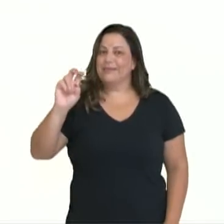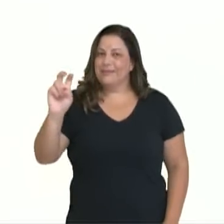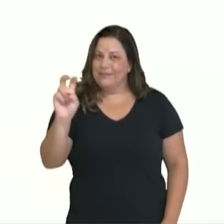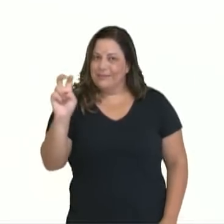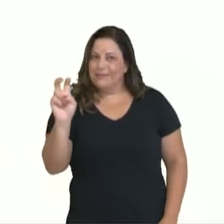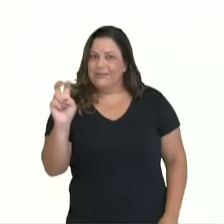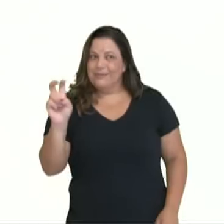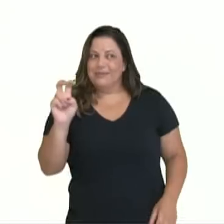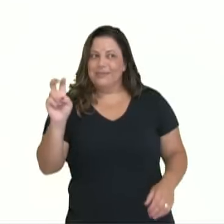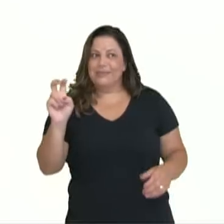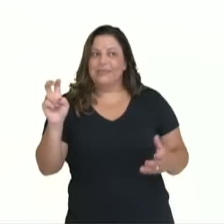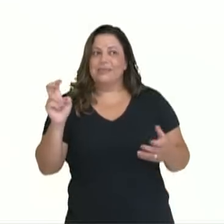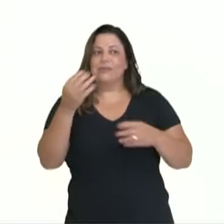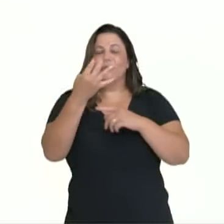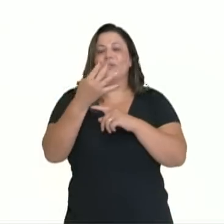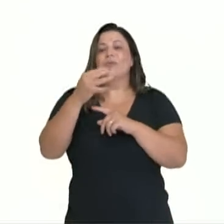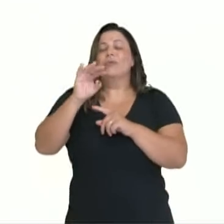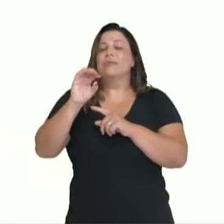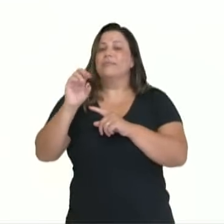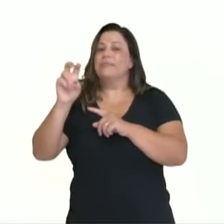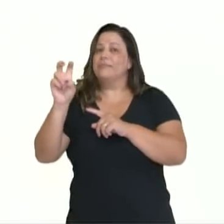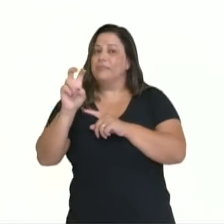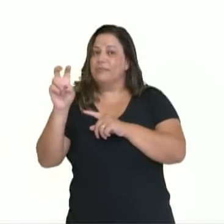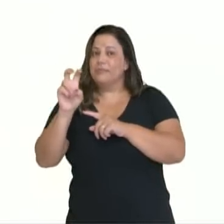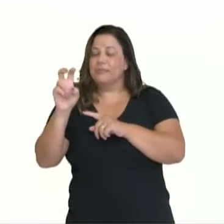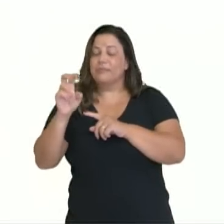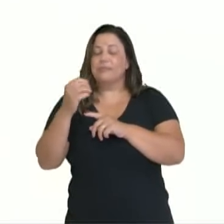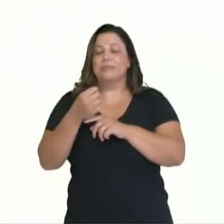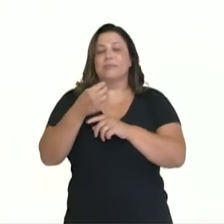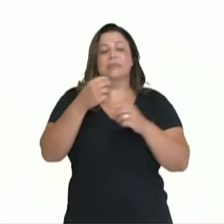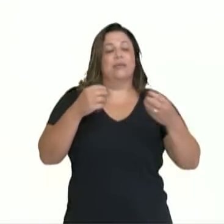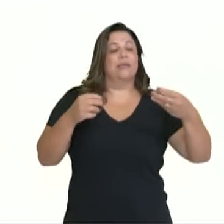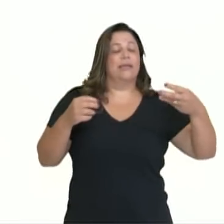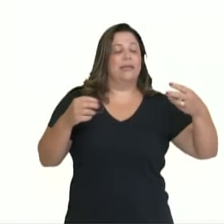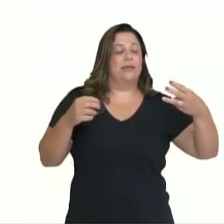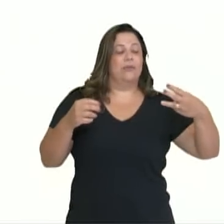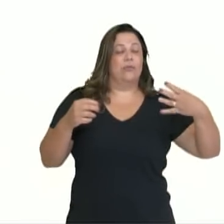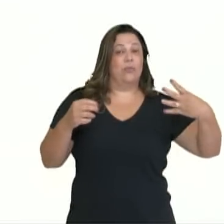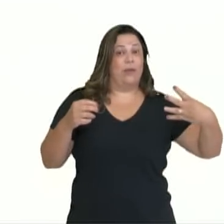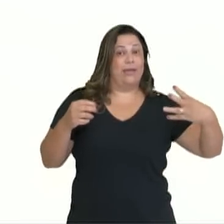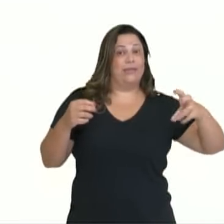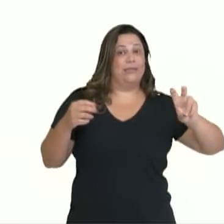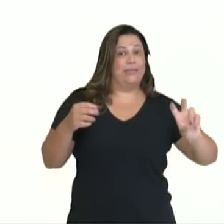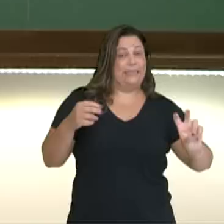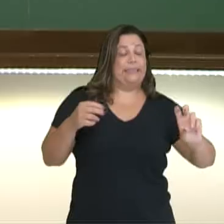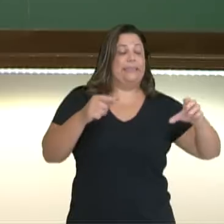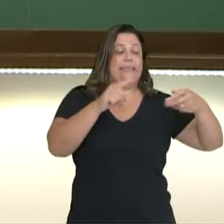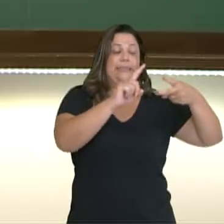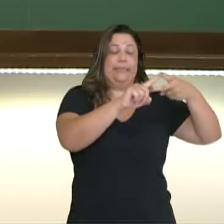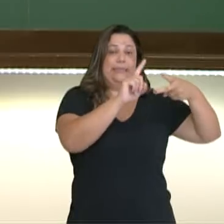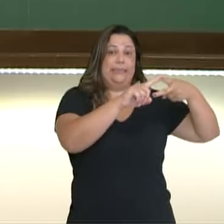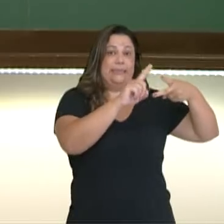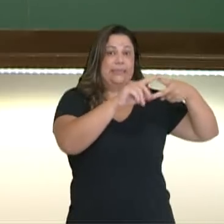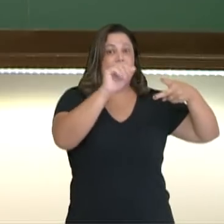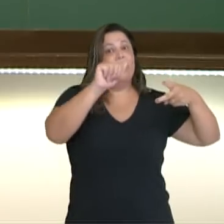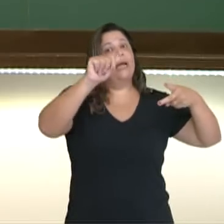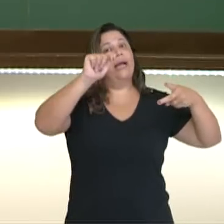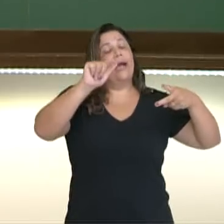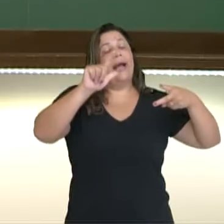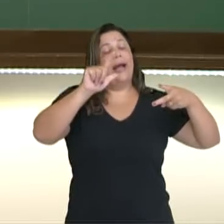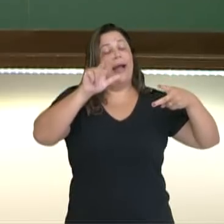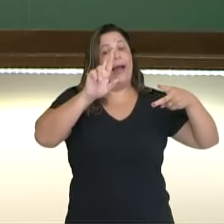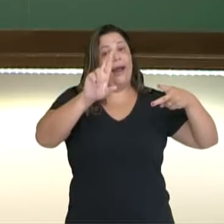esse ângulo de 405 graus e o ângulo de 45 graus são ângulos, arcos, que